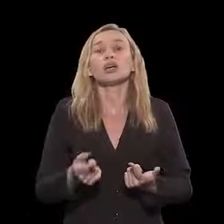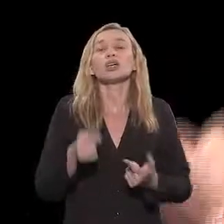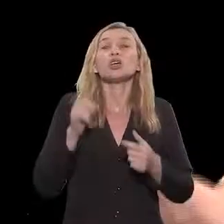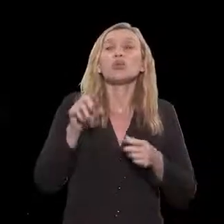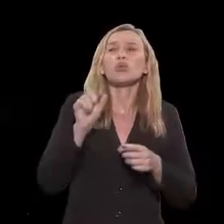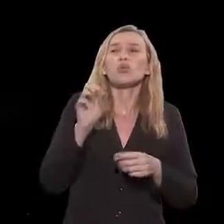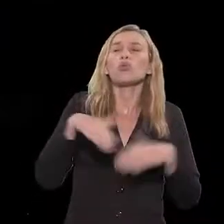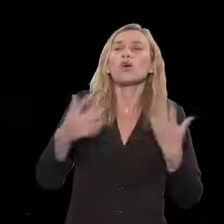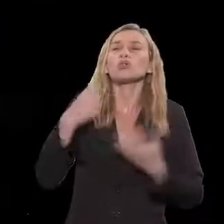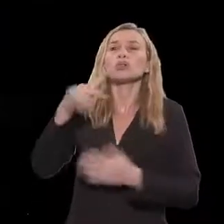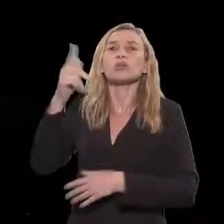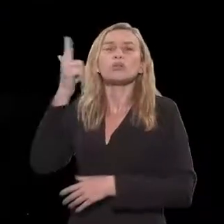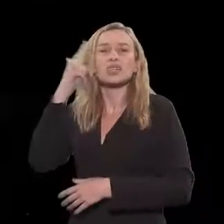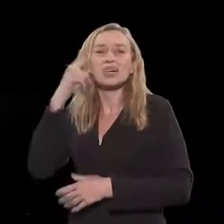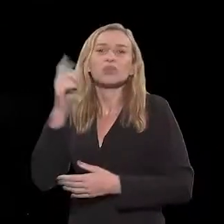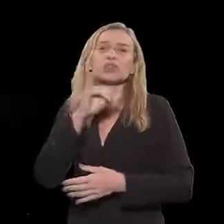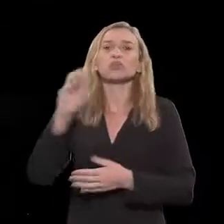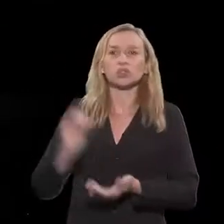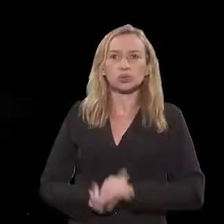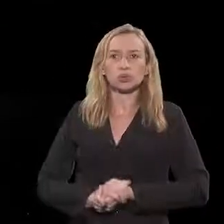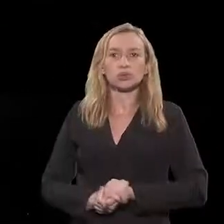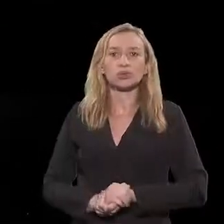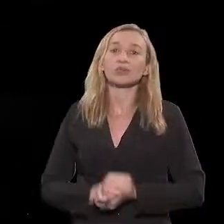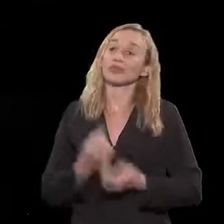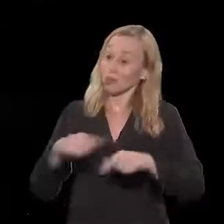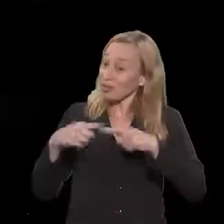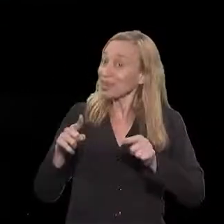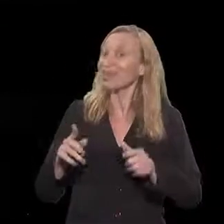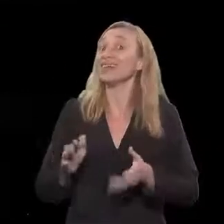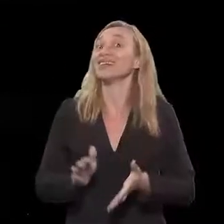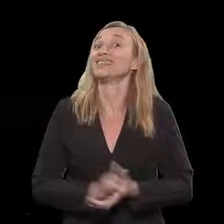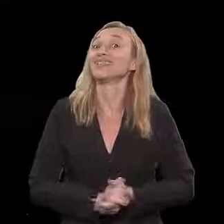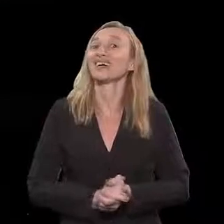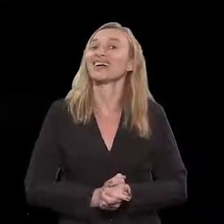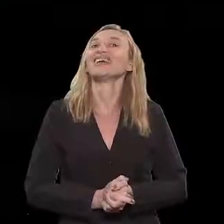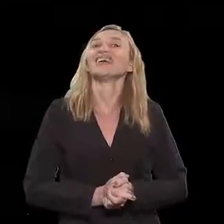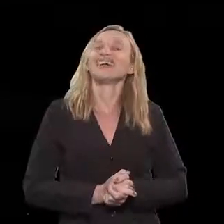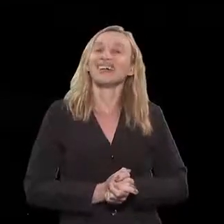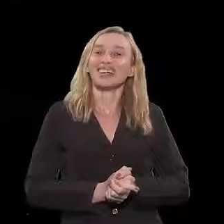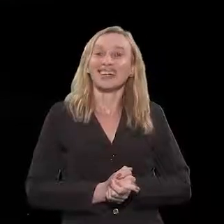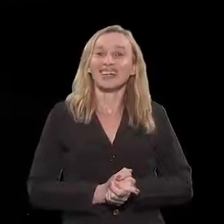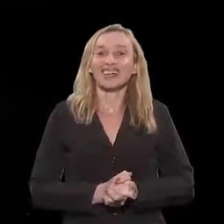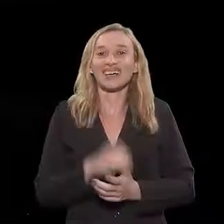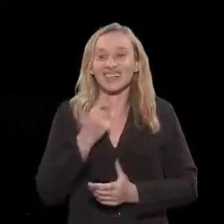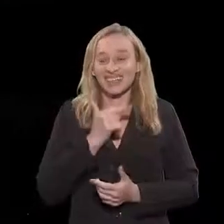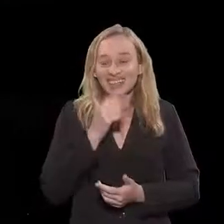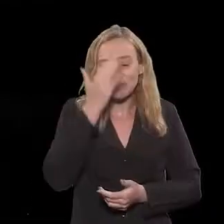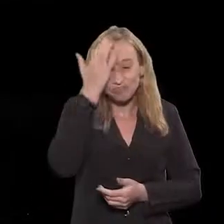sabe? E qual é a sua reflexão sobre isso? Olha... Tô te provocando.